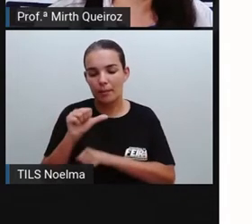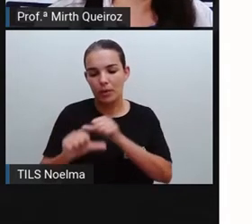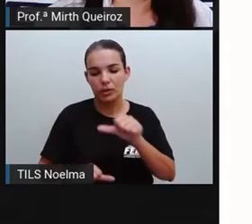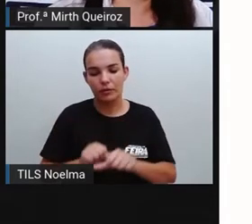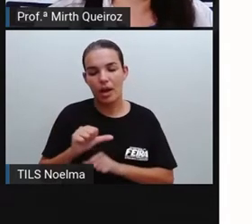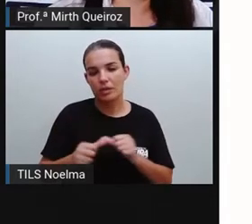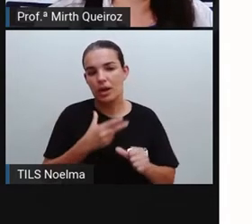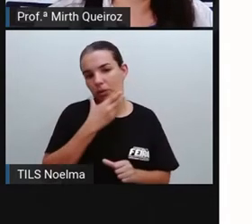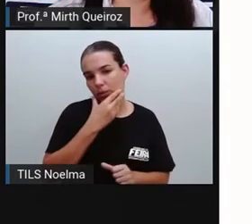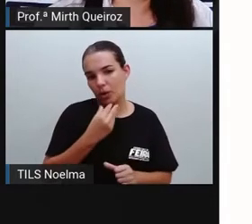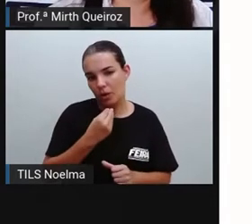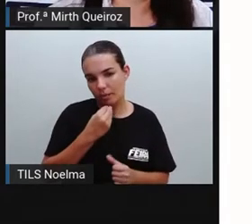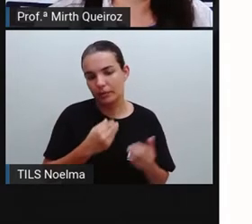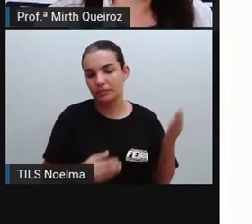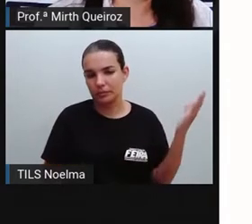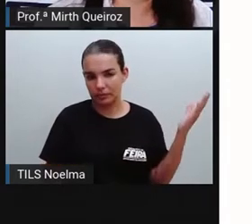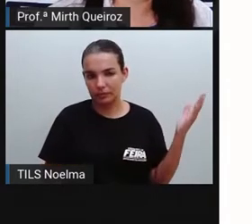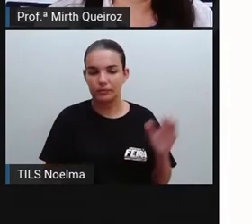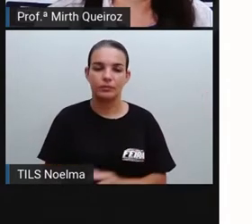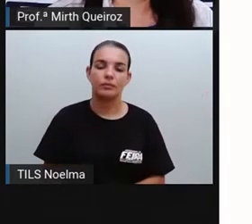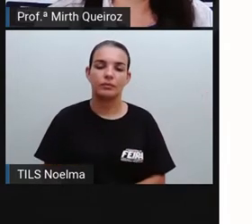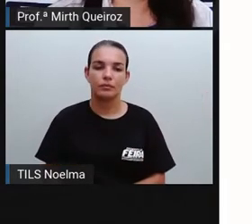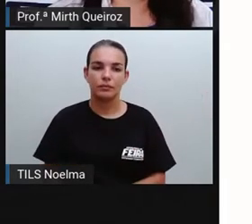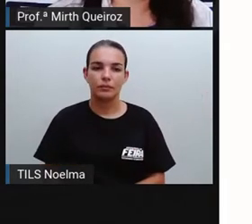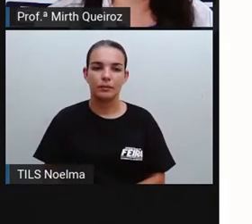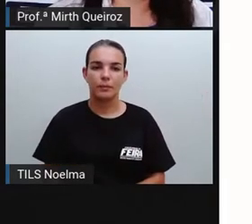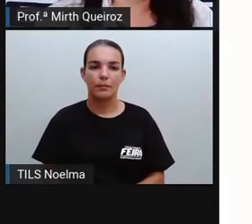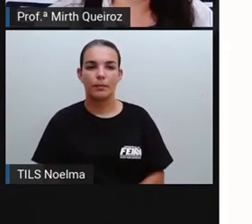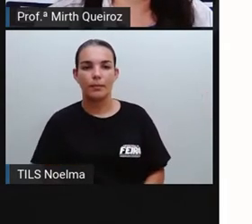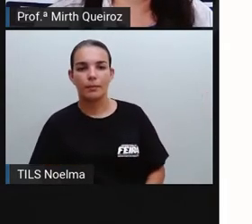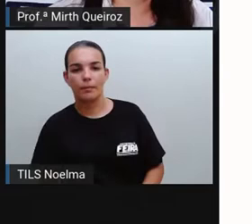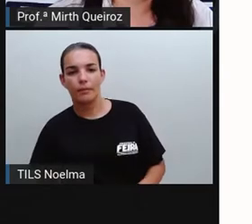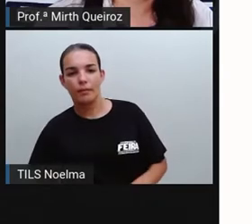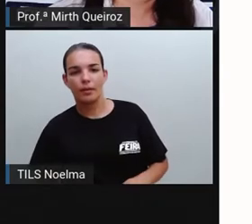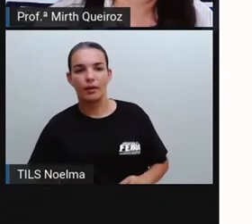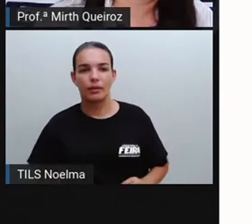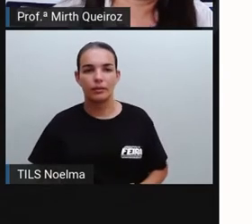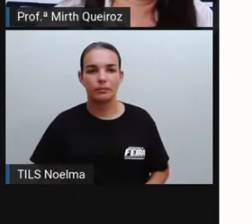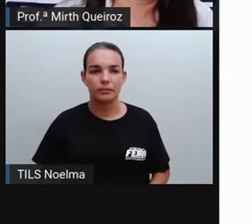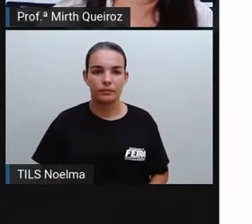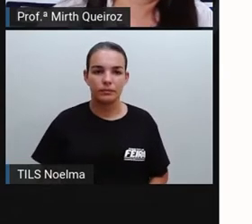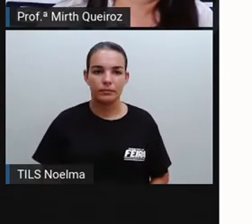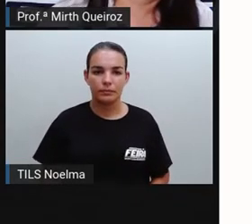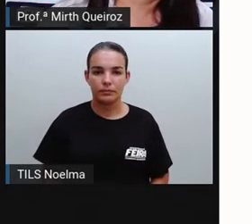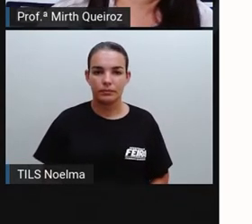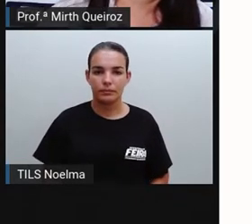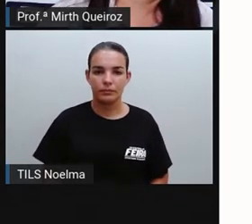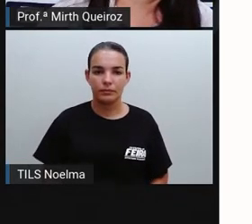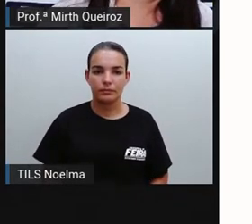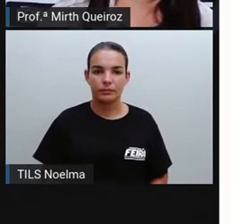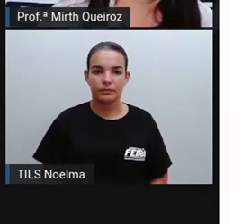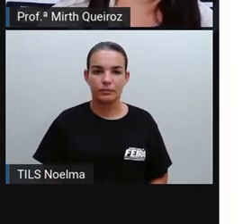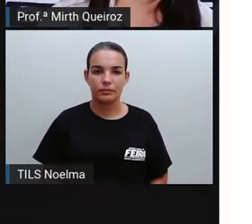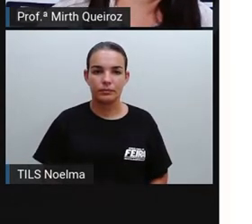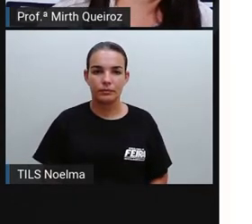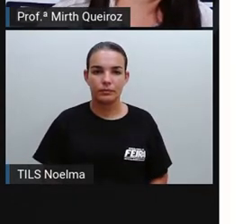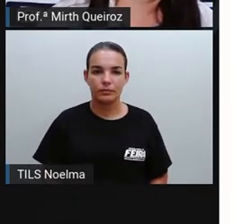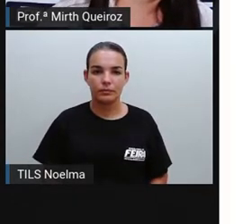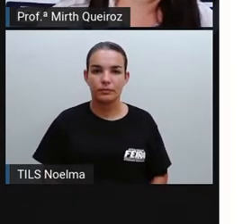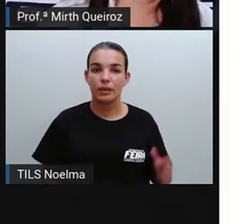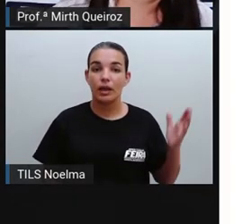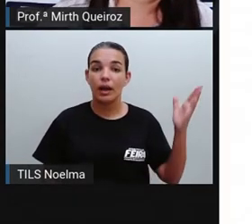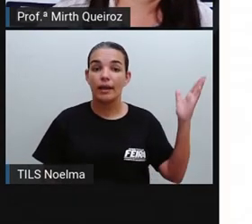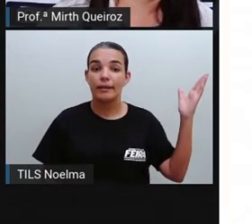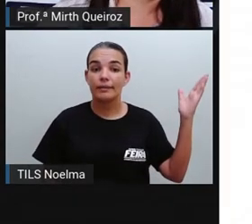paisagem natural vai estar associado aí a quê? À natureza, sinônimo de natureza, de elementos naturais aí presentes